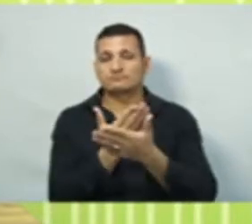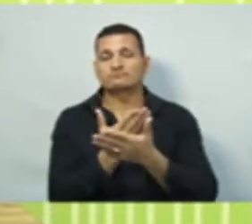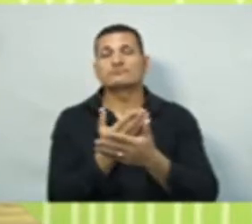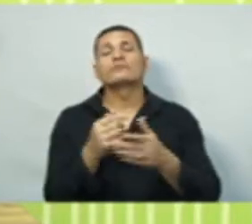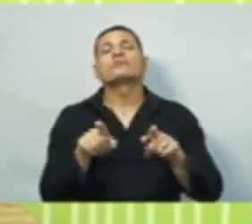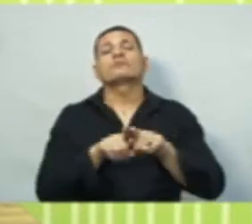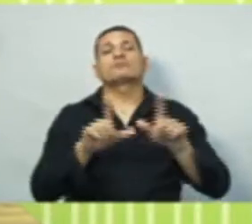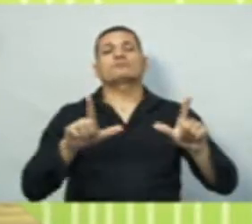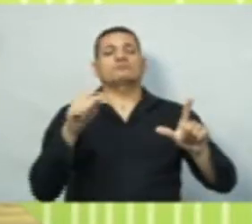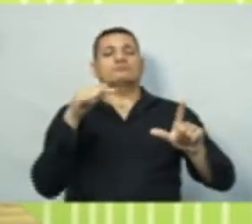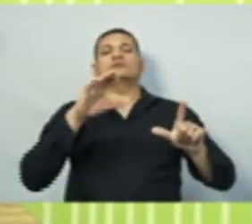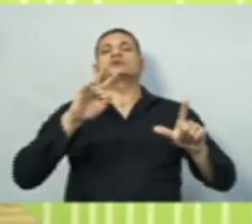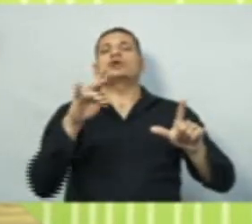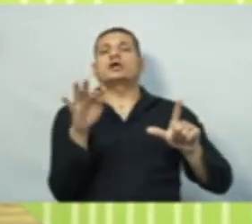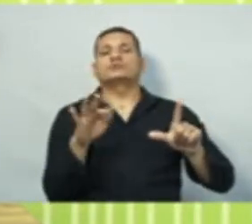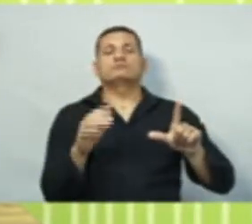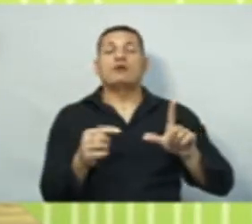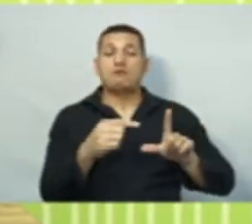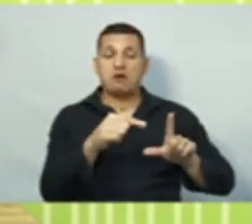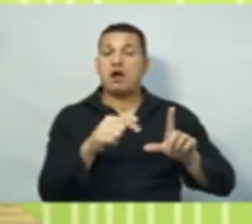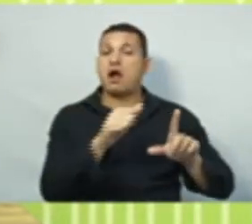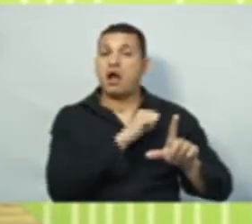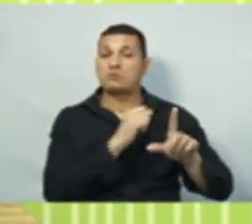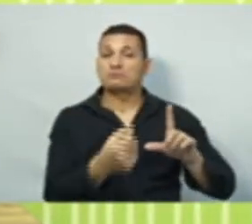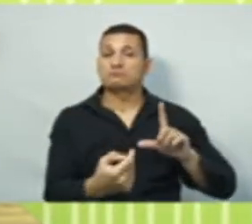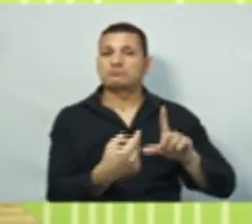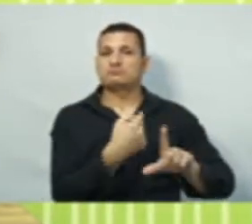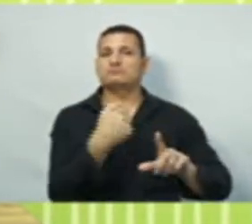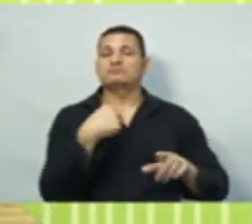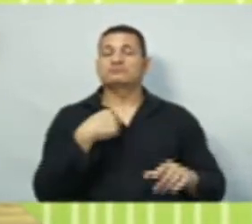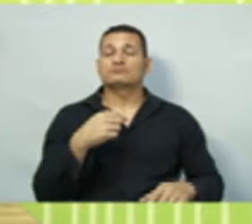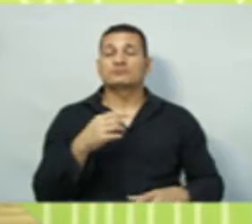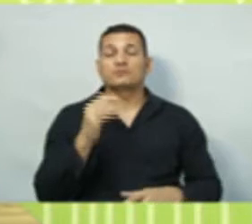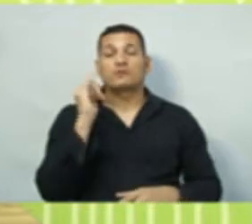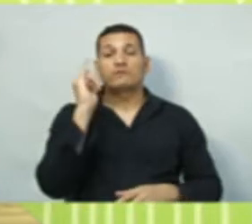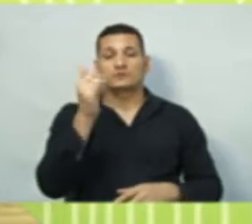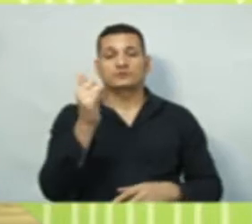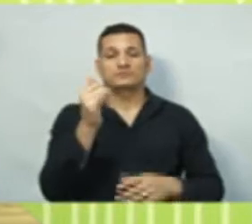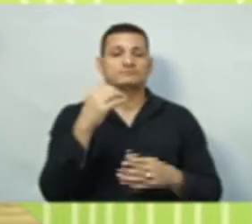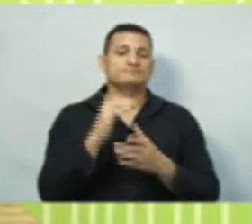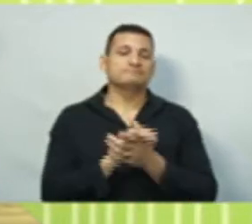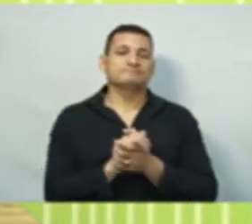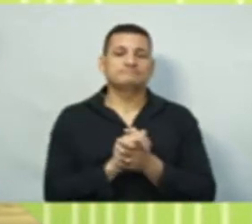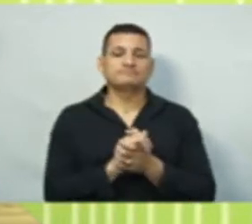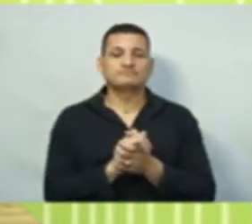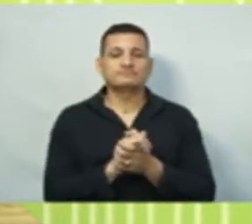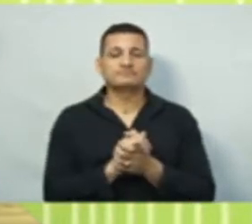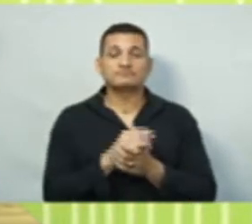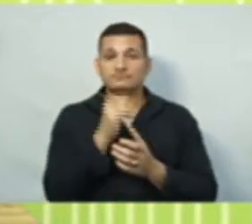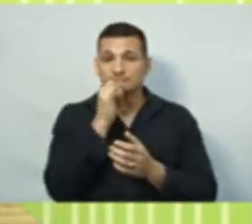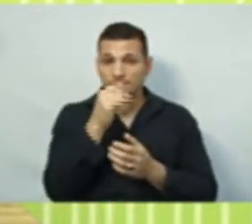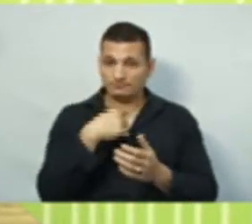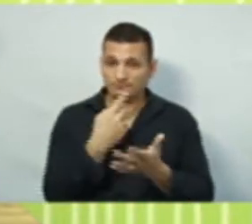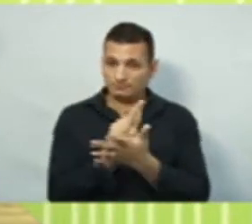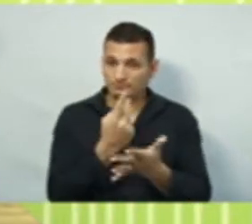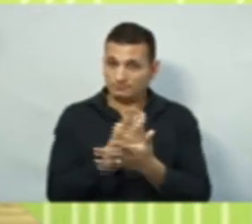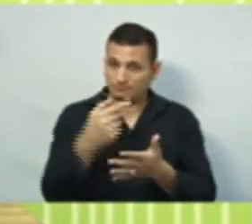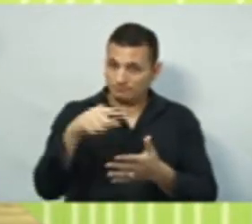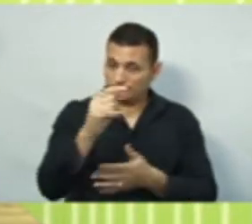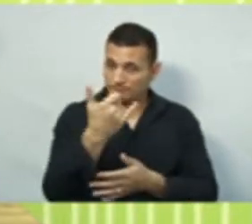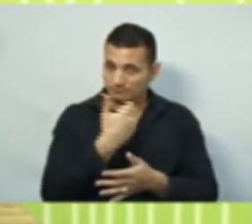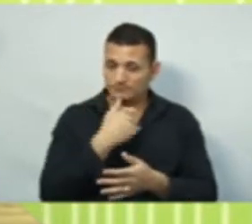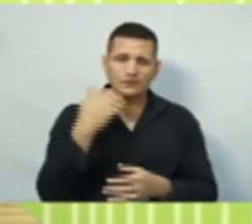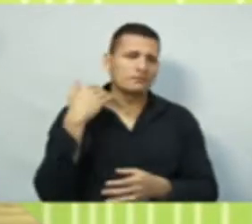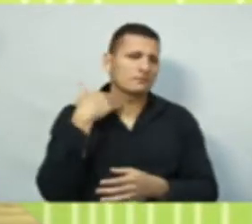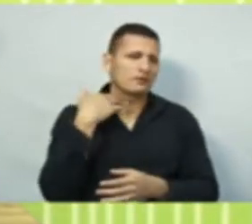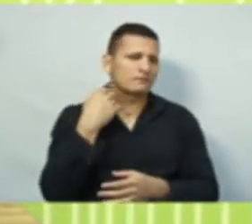no chat. E o aluno falou isso. E vou dizer qual foi o banco. Olha, se eu estiver errada, você me corrige aí, mas o banco que